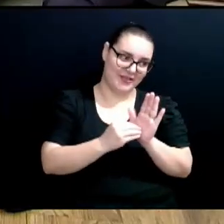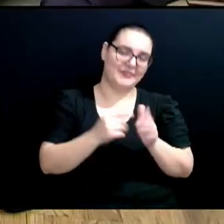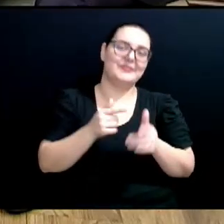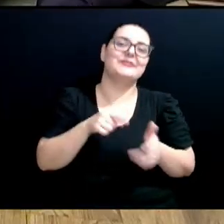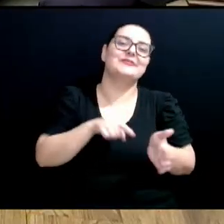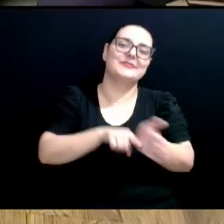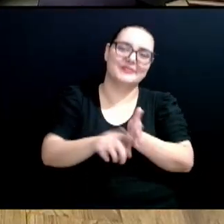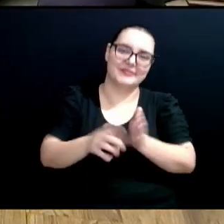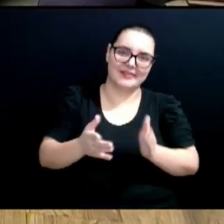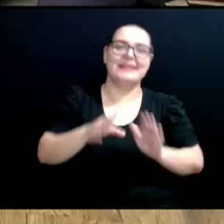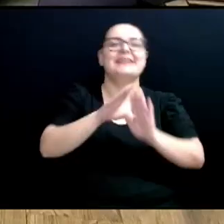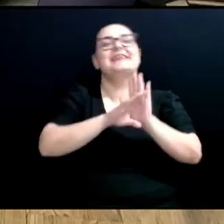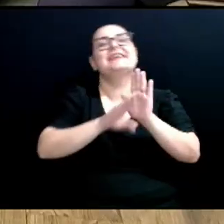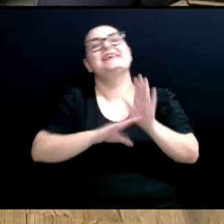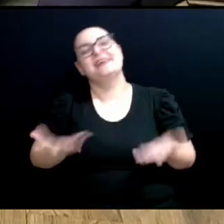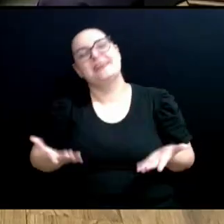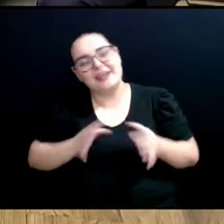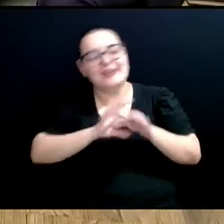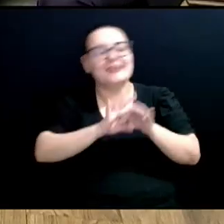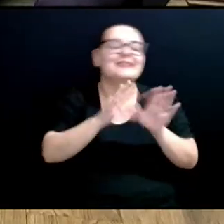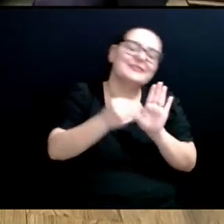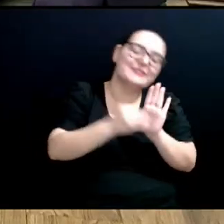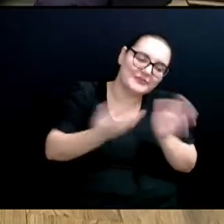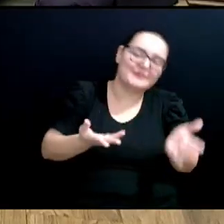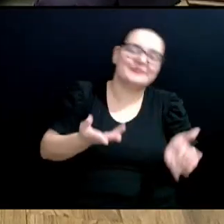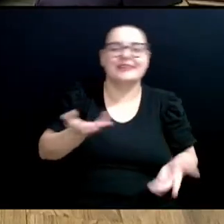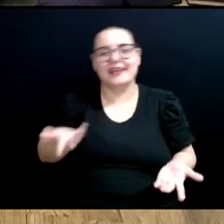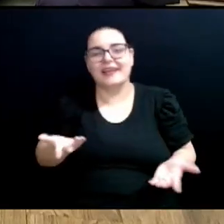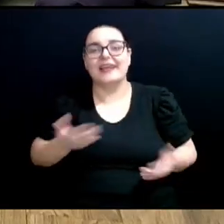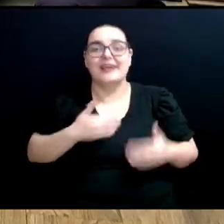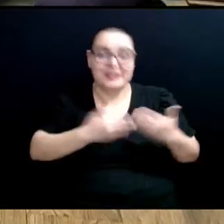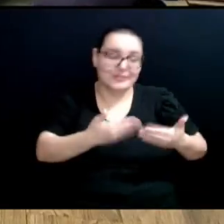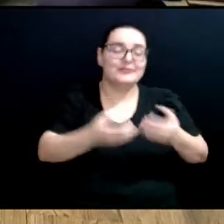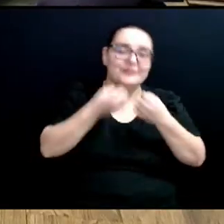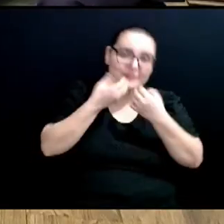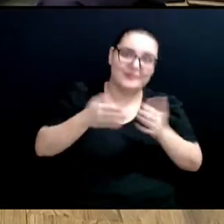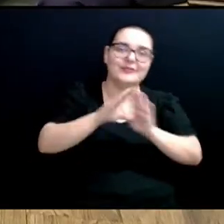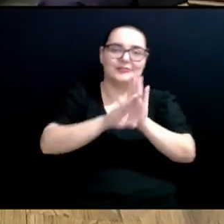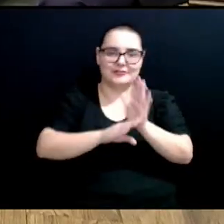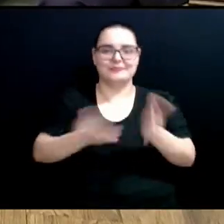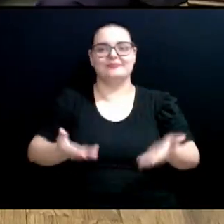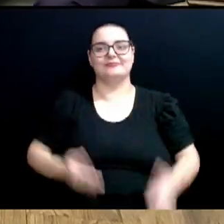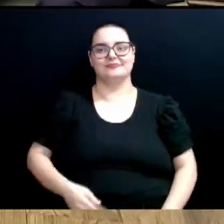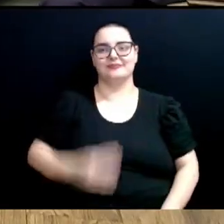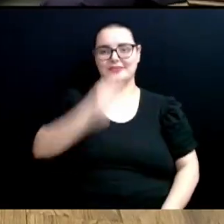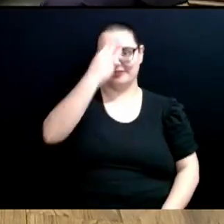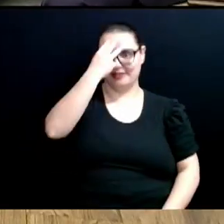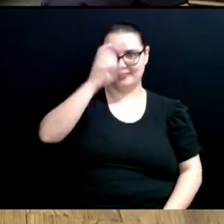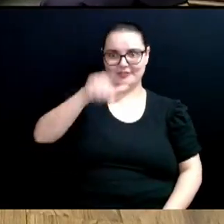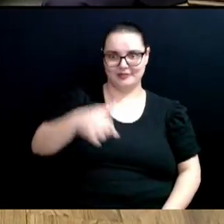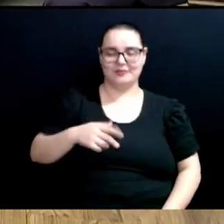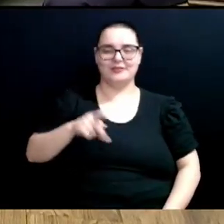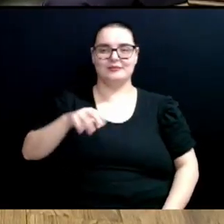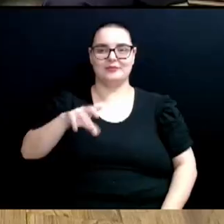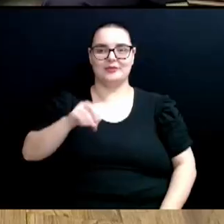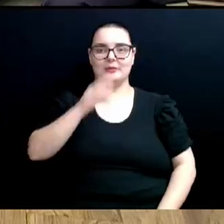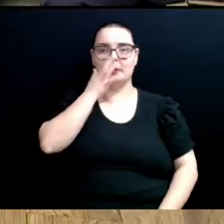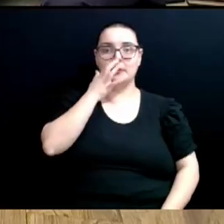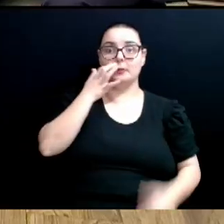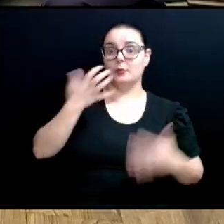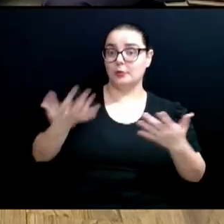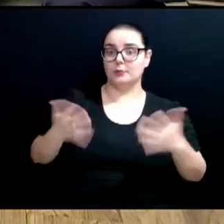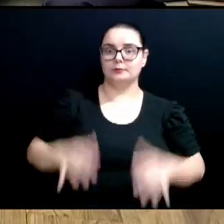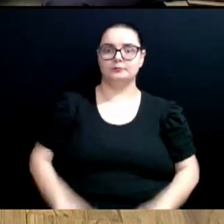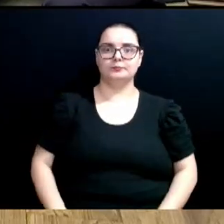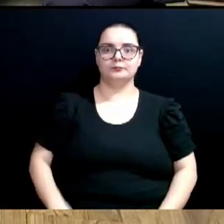menos mais um Eu programa. deixei por último, falha minha, mas é que rendeu, foi bom este programa. Então, Wagner e depois Paulo. Não, o Marcos Nobre,